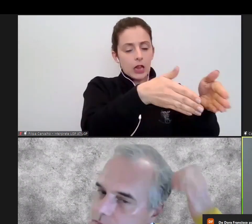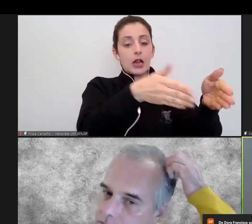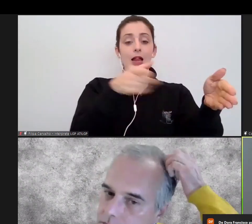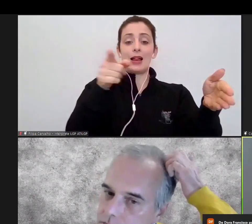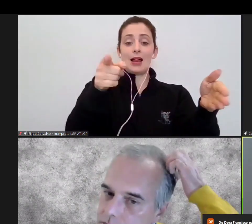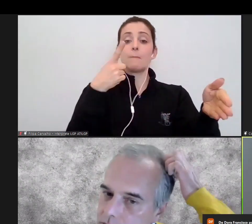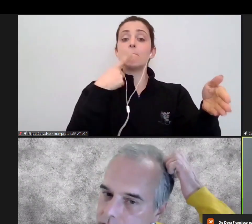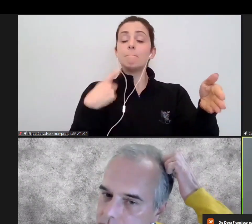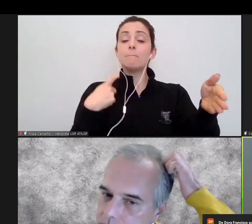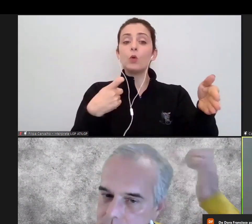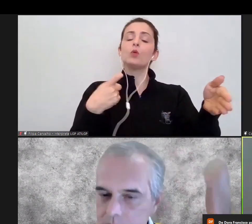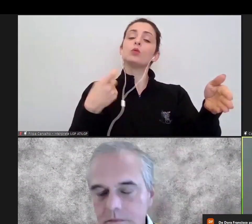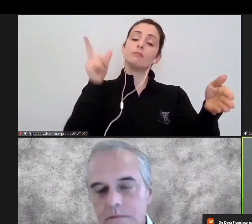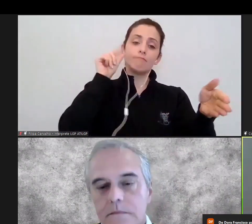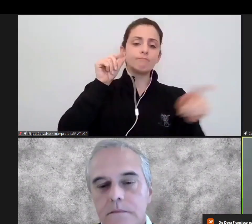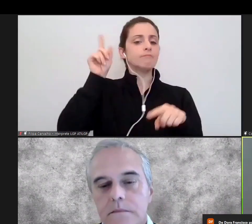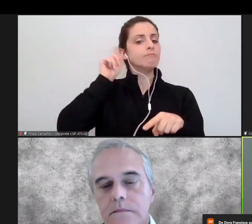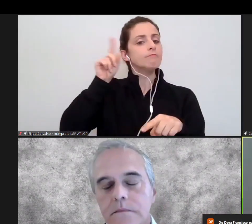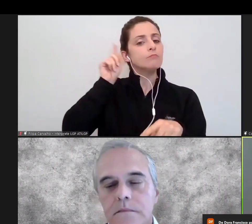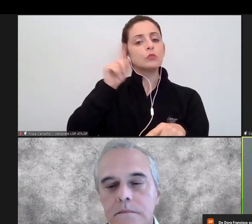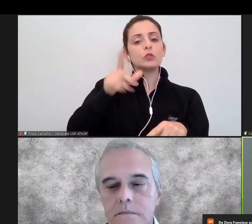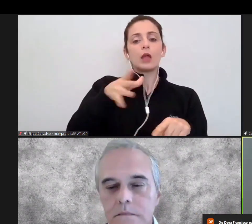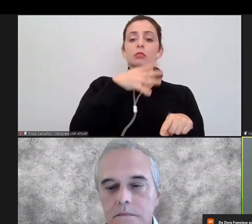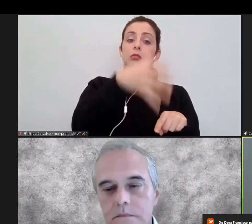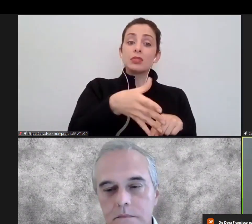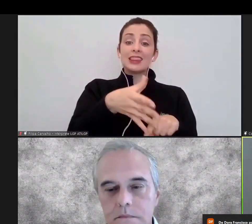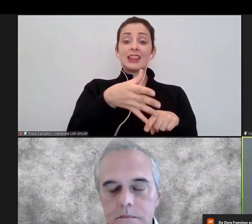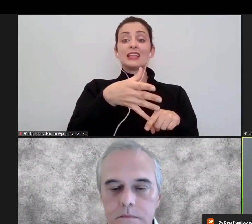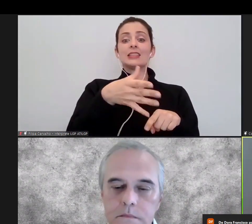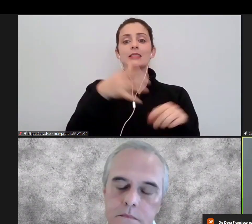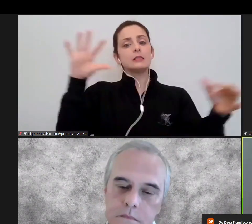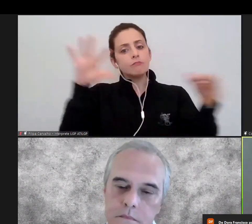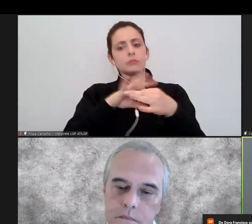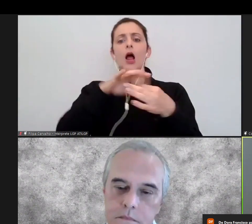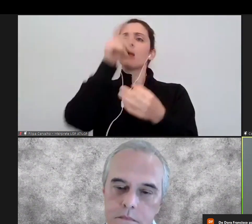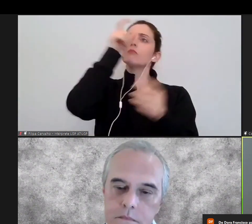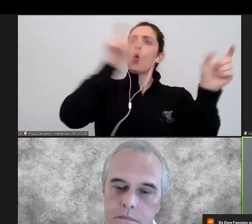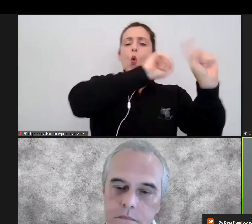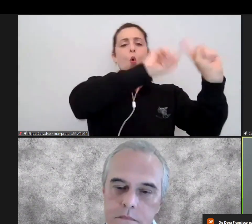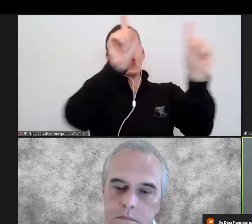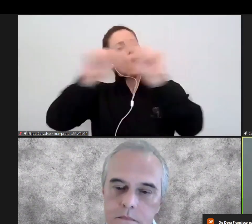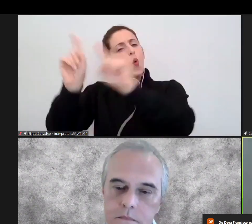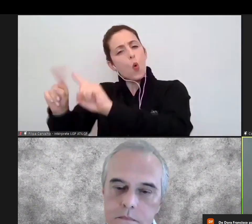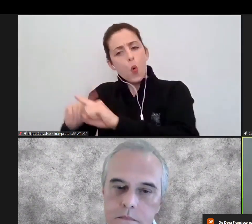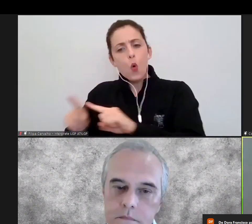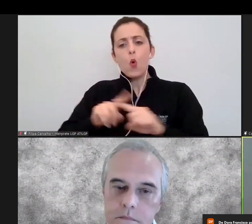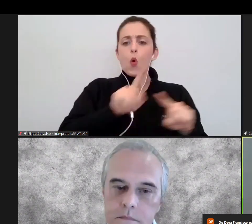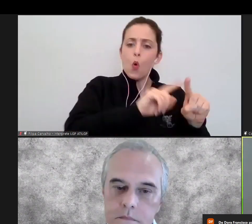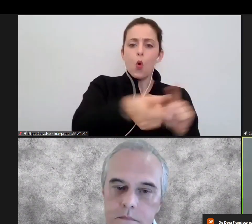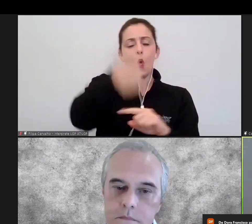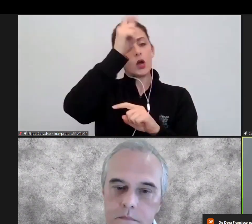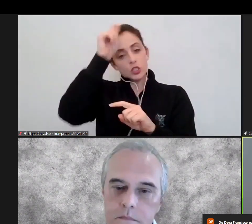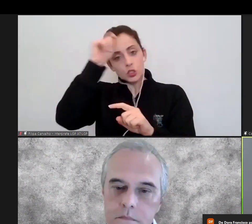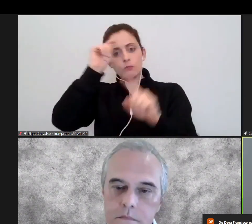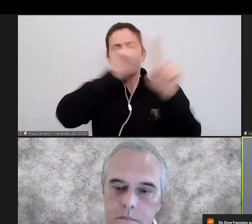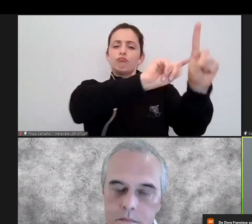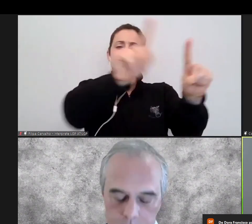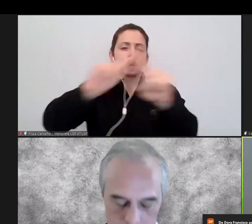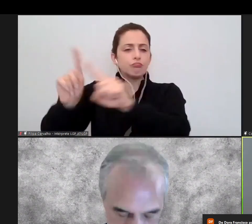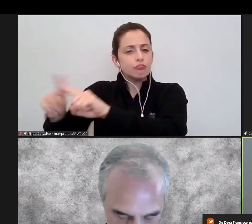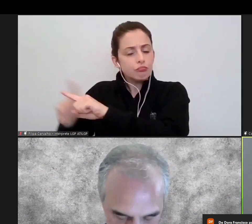importante ainda referir que a importância do pluralismo, da inclusão e do respeito pela diversidade estão cada vez mais presentes no